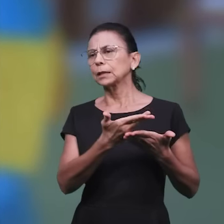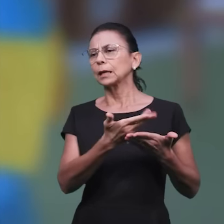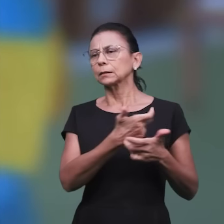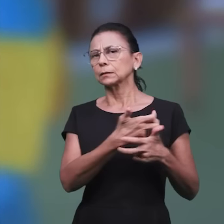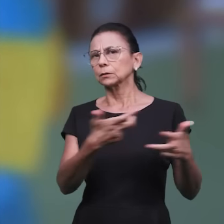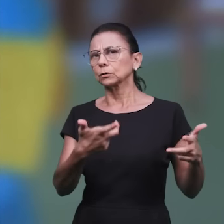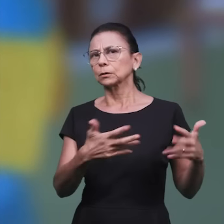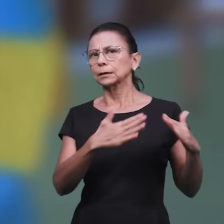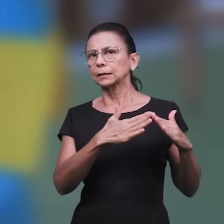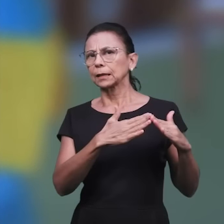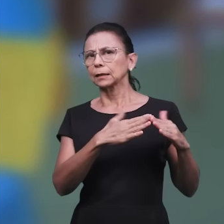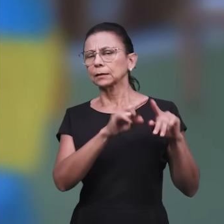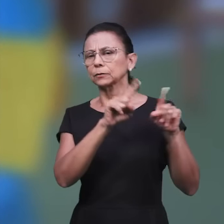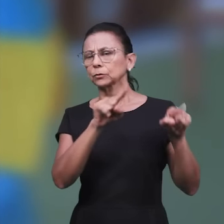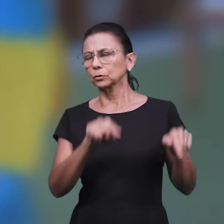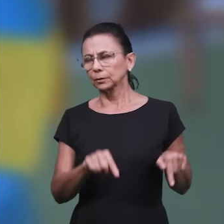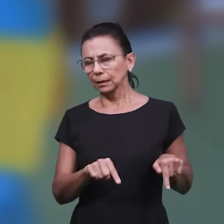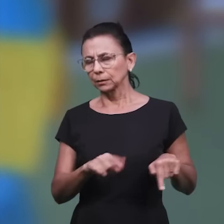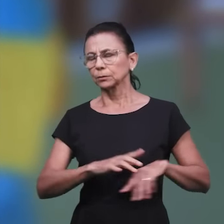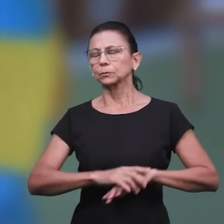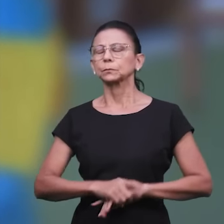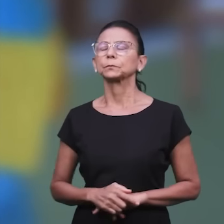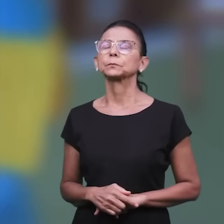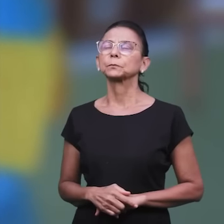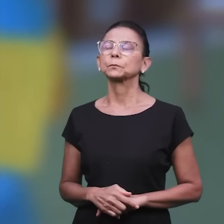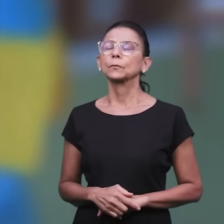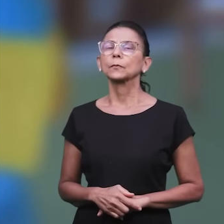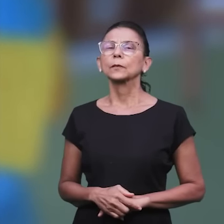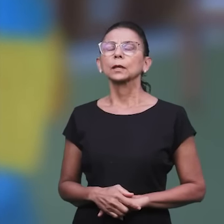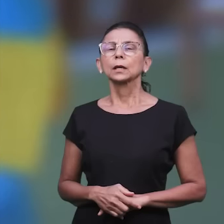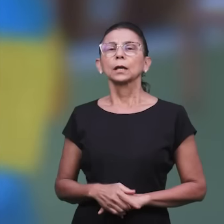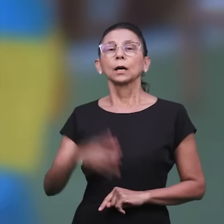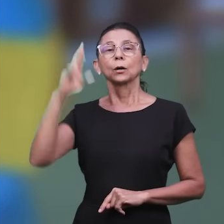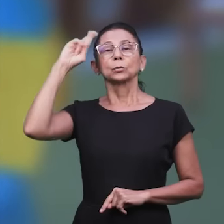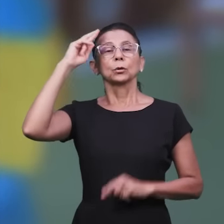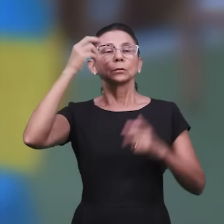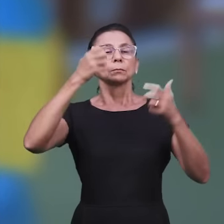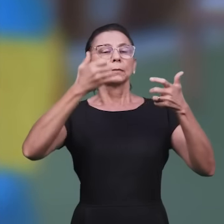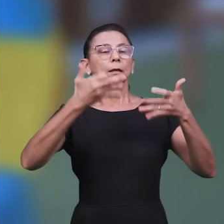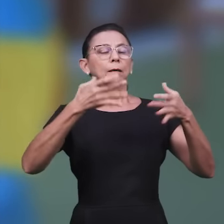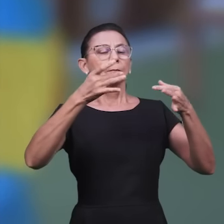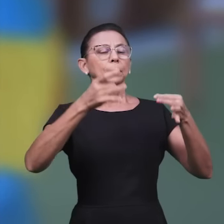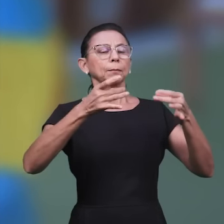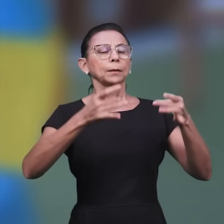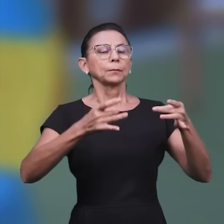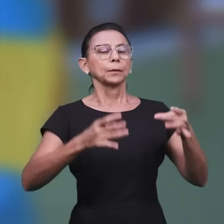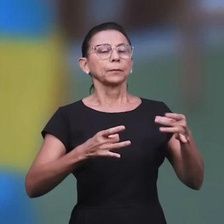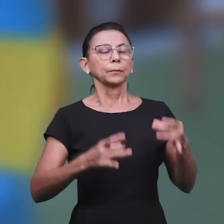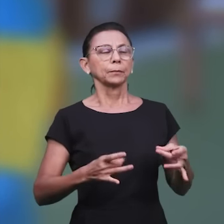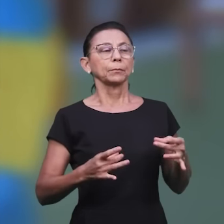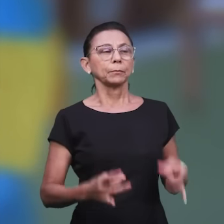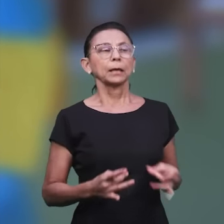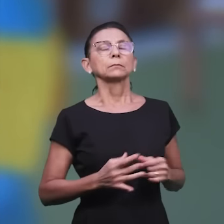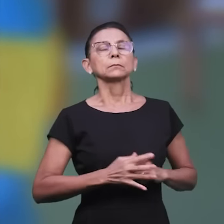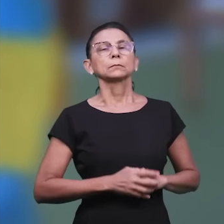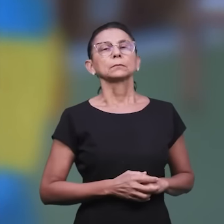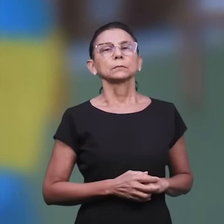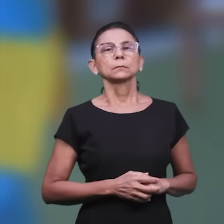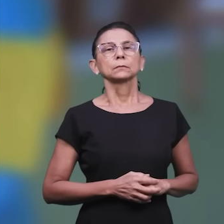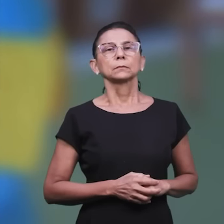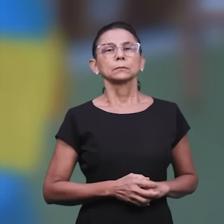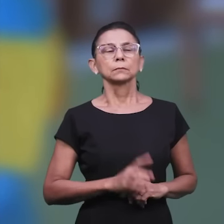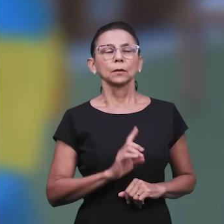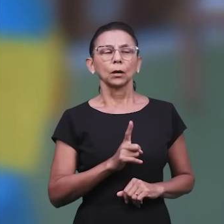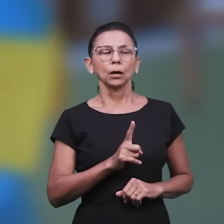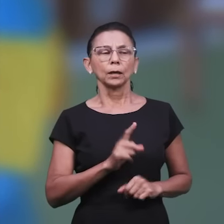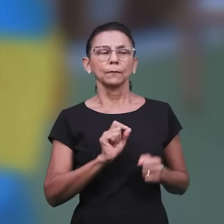funcionários. Ali, ele recebe todas as orientações necessárias para fazer conforme